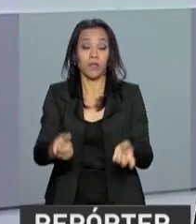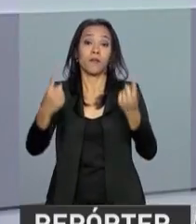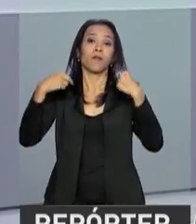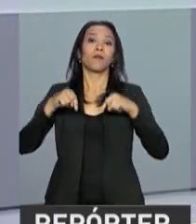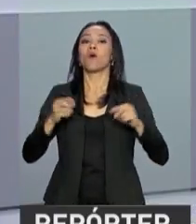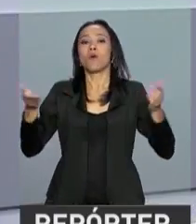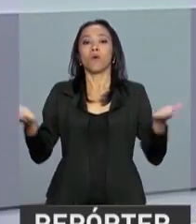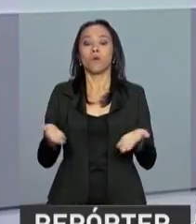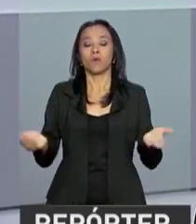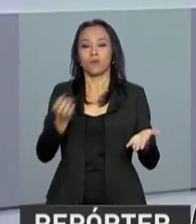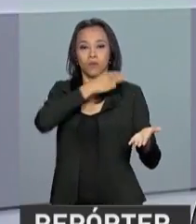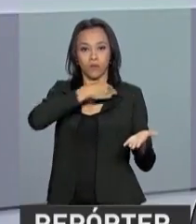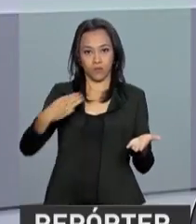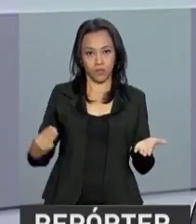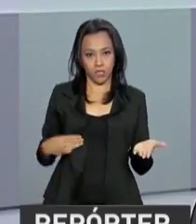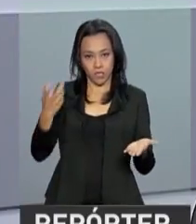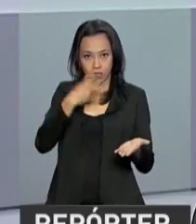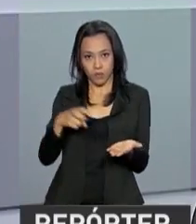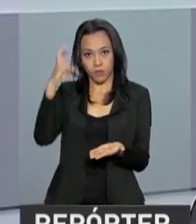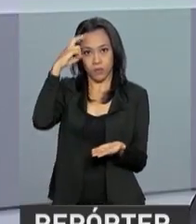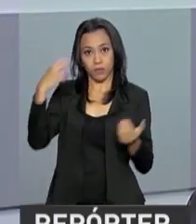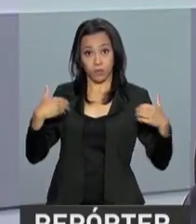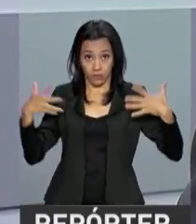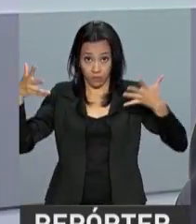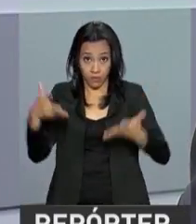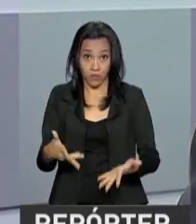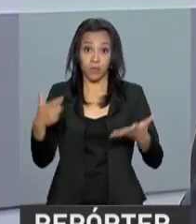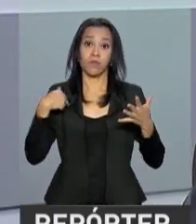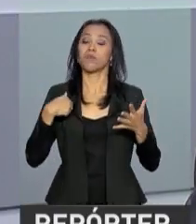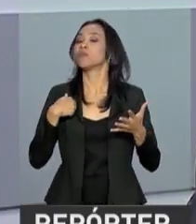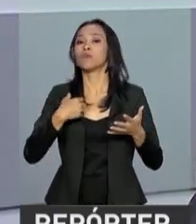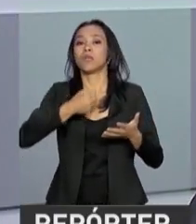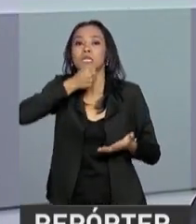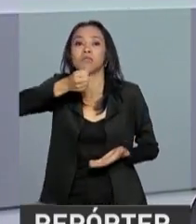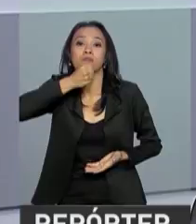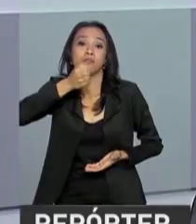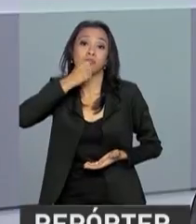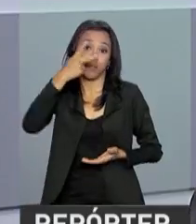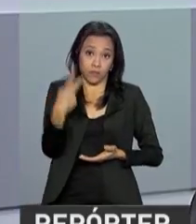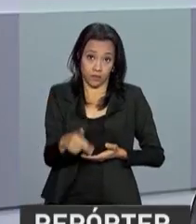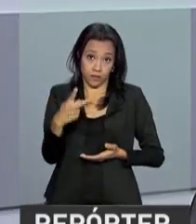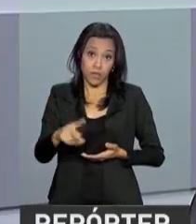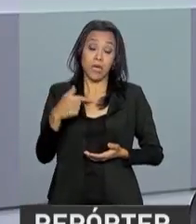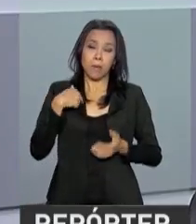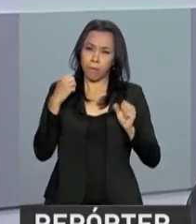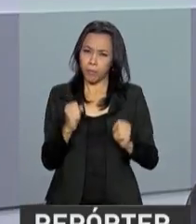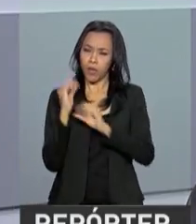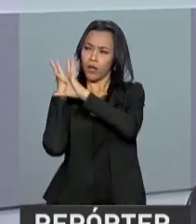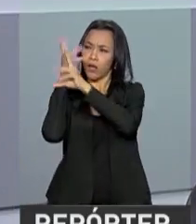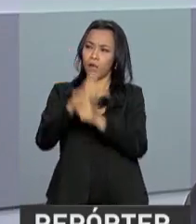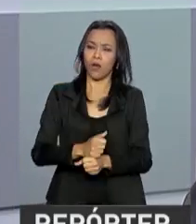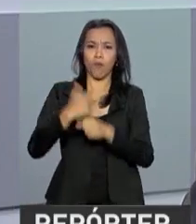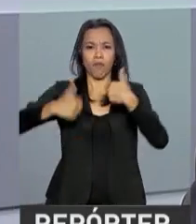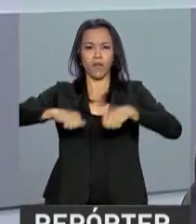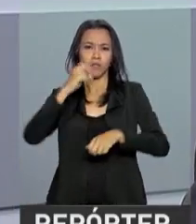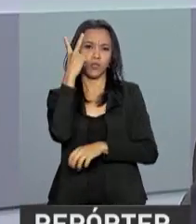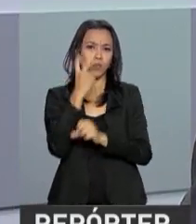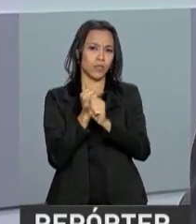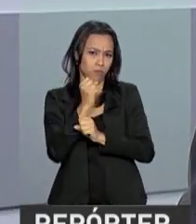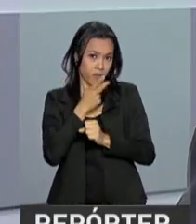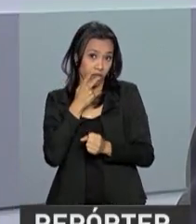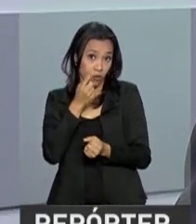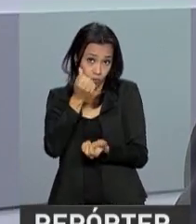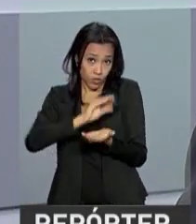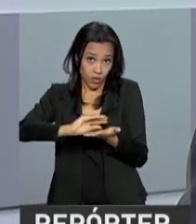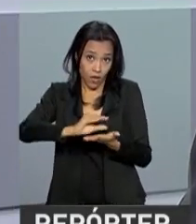Sérgio Saleitão, participou do programa Por Dentro do Governo. Ele fez um balanço dos 2 anos do governo Temer e falou sobre os investimentos